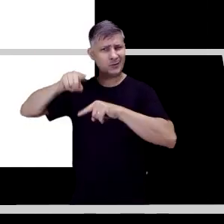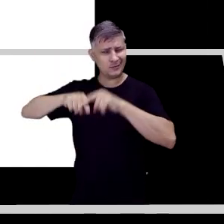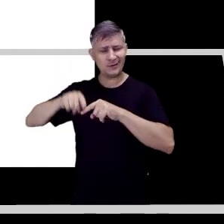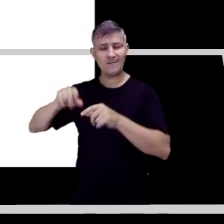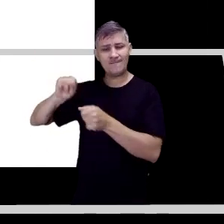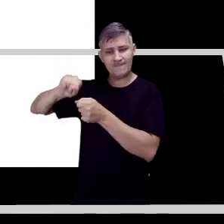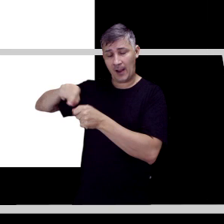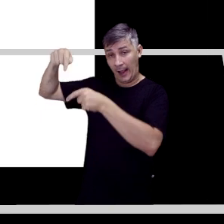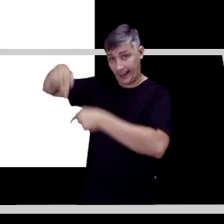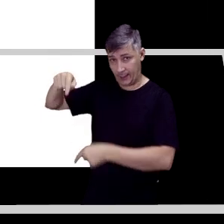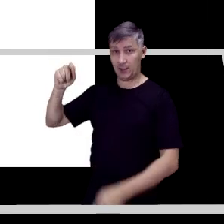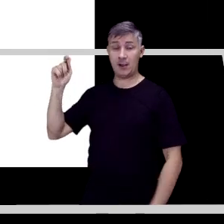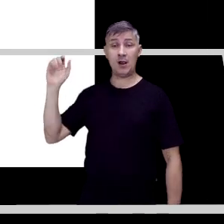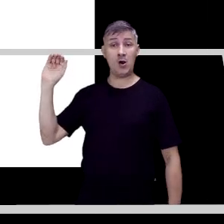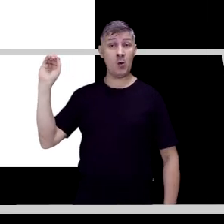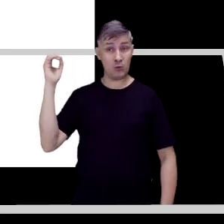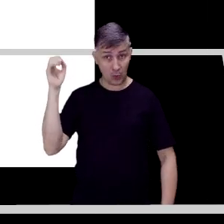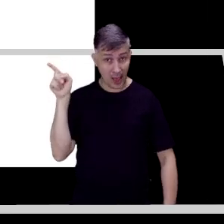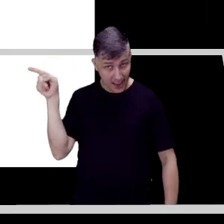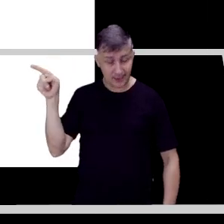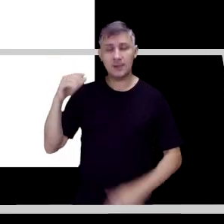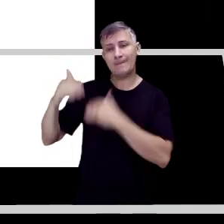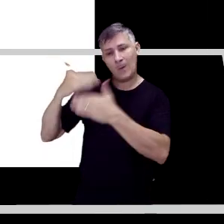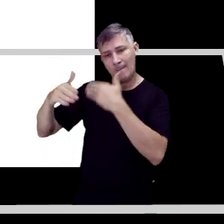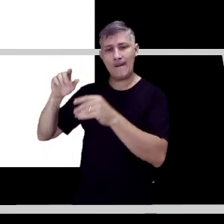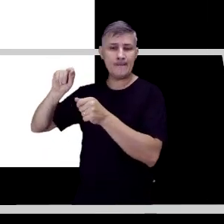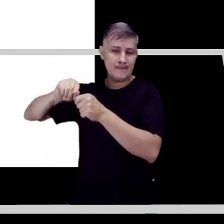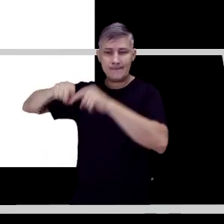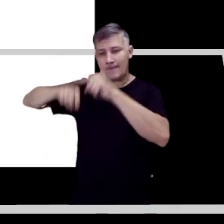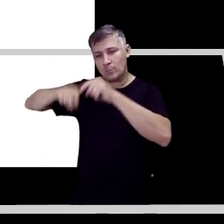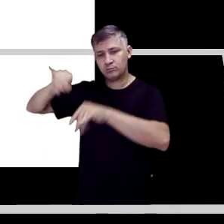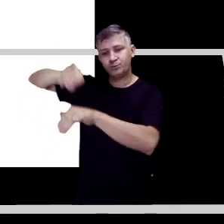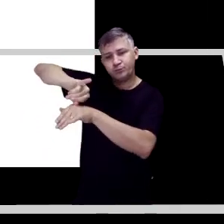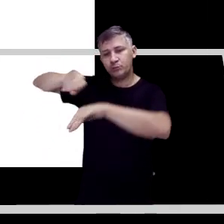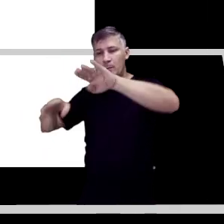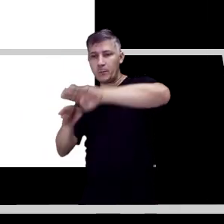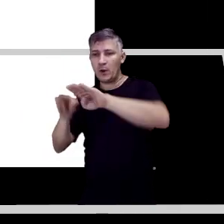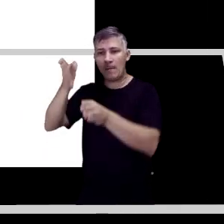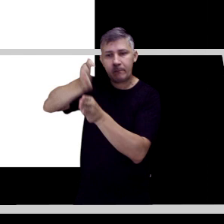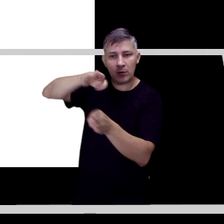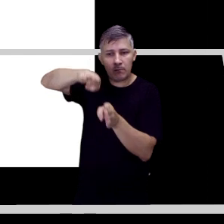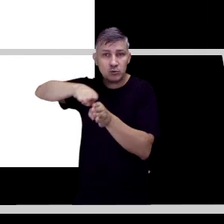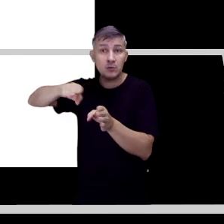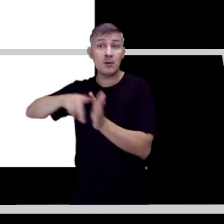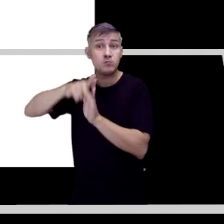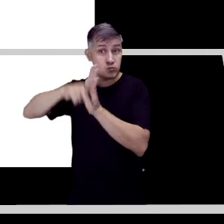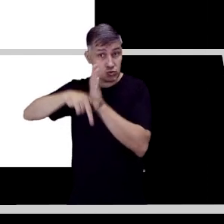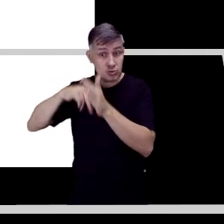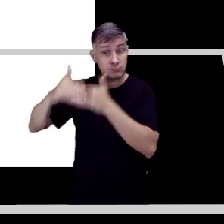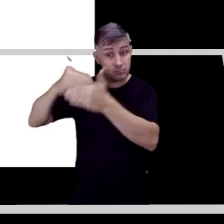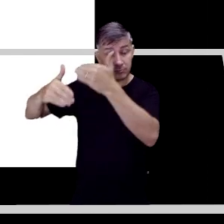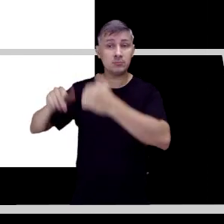frame instalado aqui em Porto Alegre. Aqui é o processo de montagem desse protótipo.